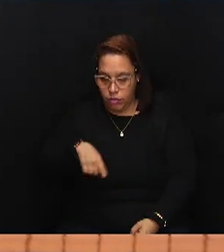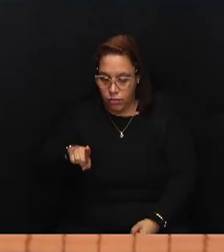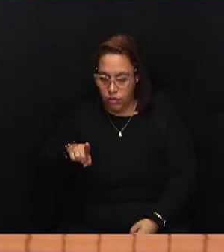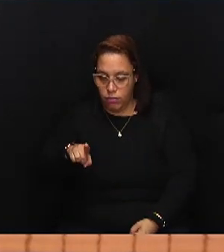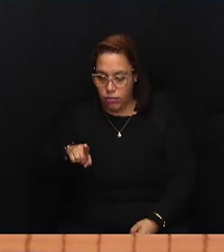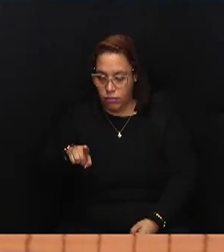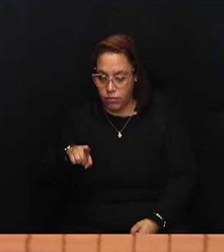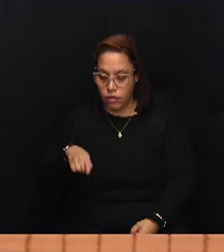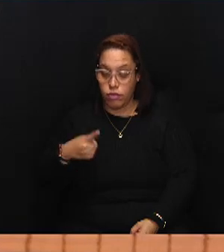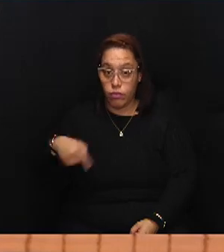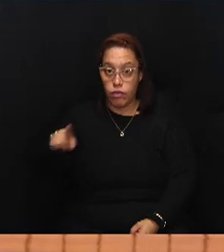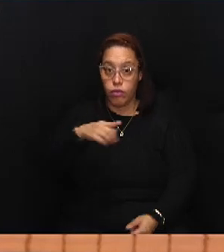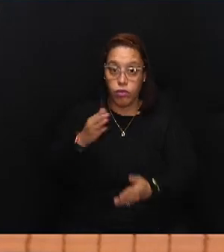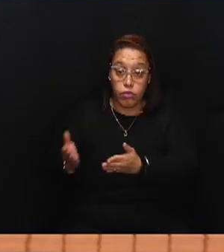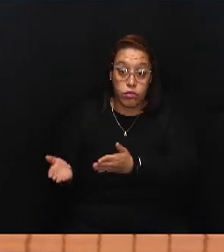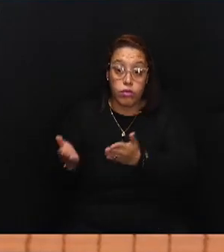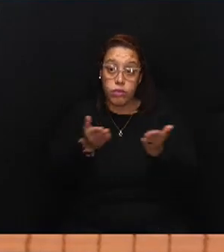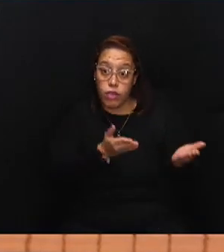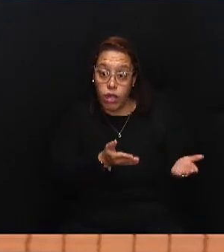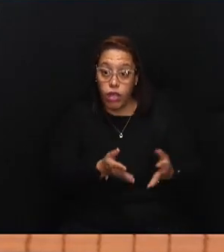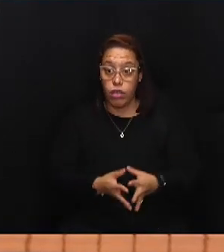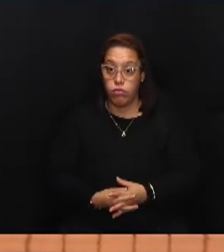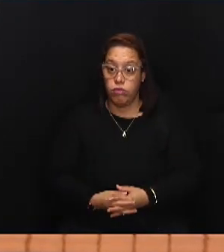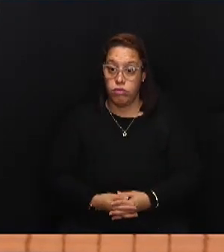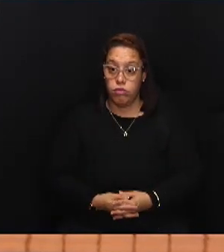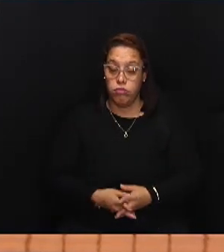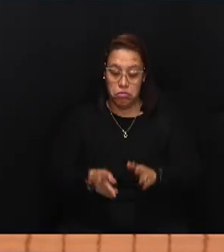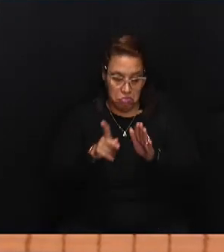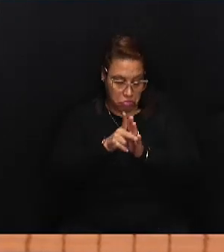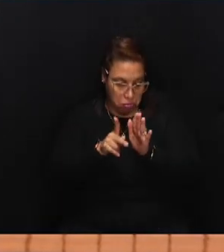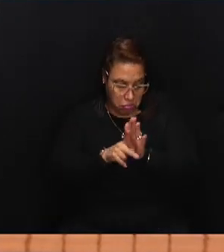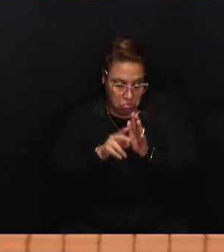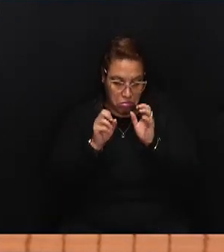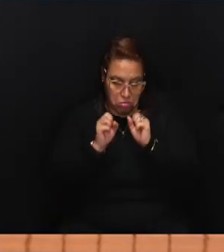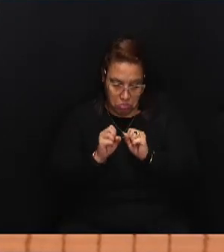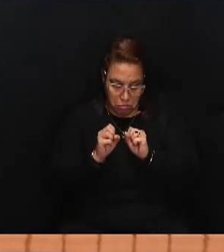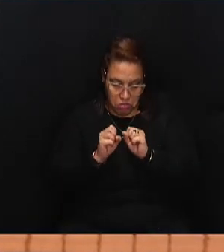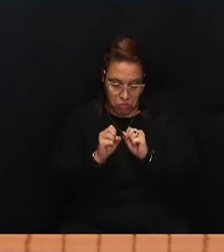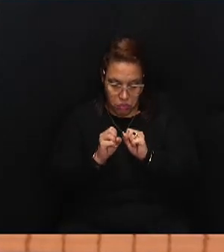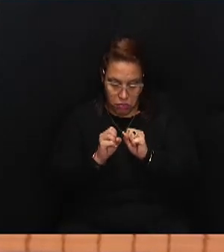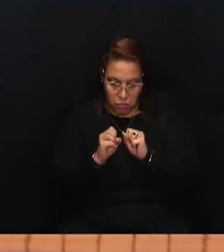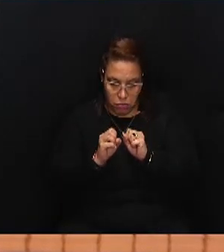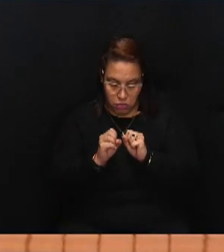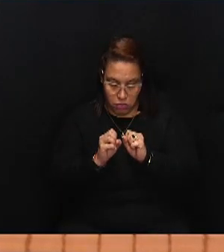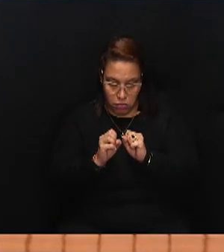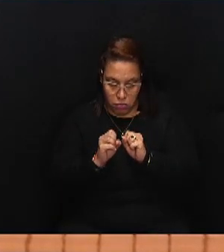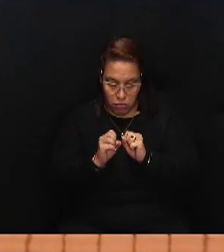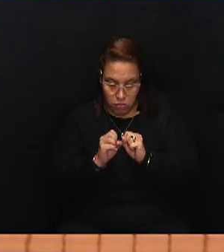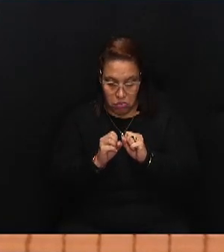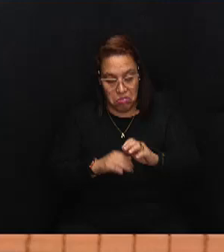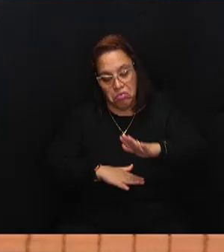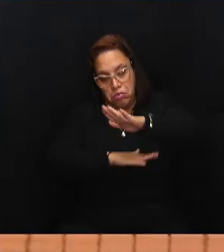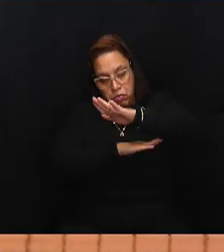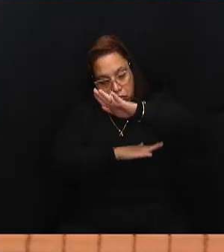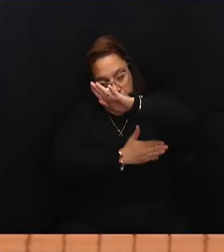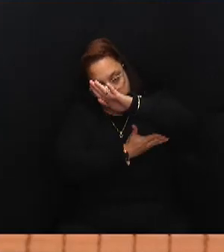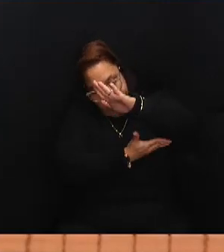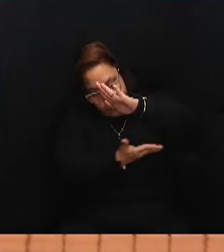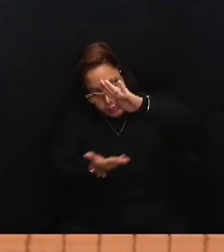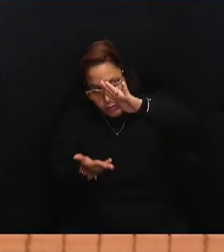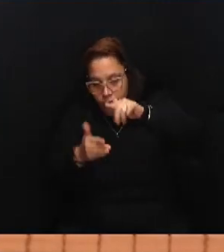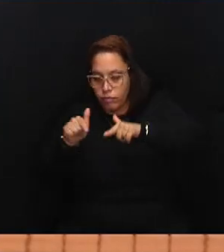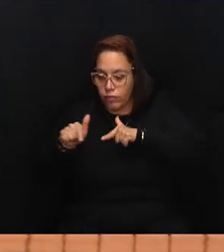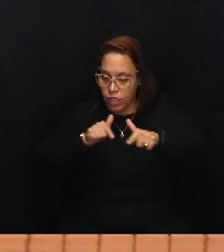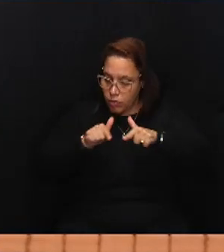que vocês também tragam projetos que a gente possa passar pela Câmara, para que a gente possa trabalhar em